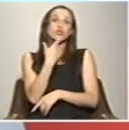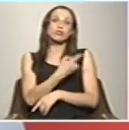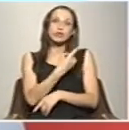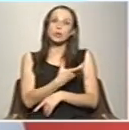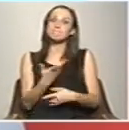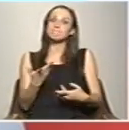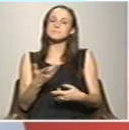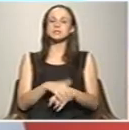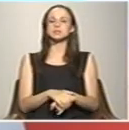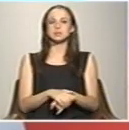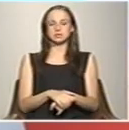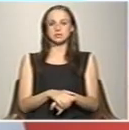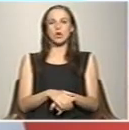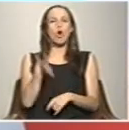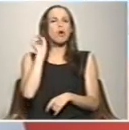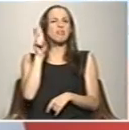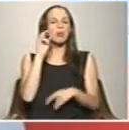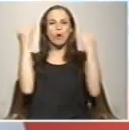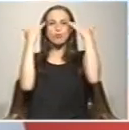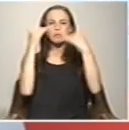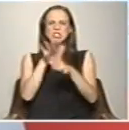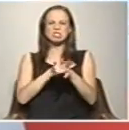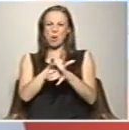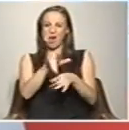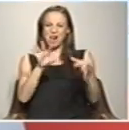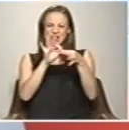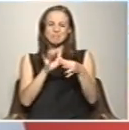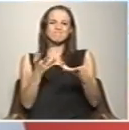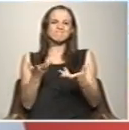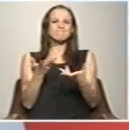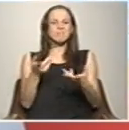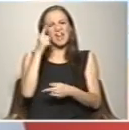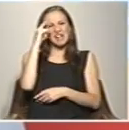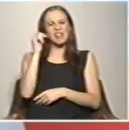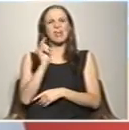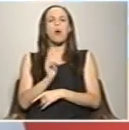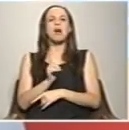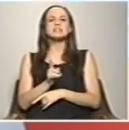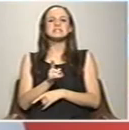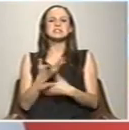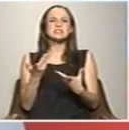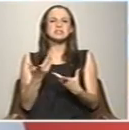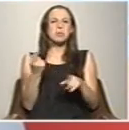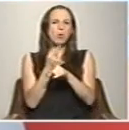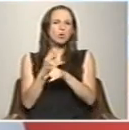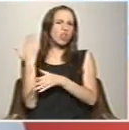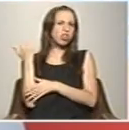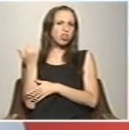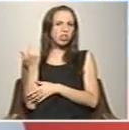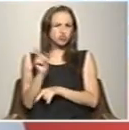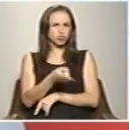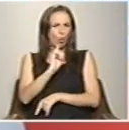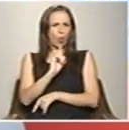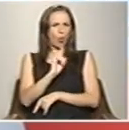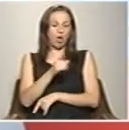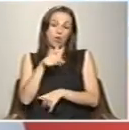E, portanto... Ouvimos cada vez mais notícias sobre situações dessas. Temos um pouco a ideia de que isso é um fenómeno recente. Imagino que não seja. Não, hoje não